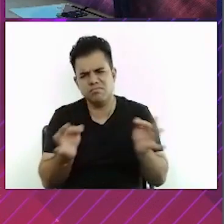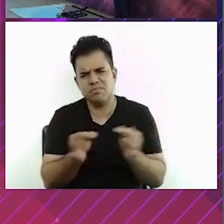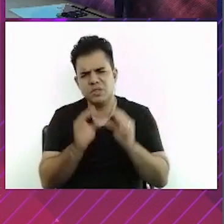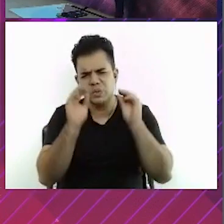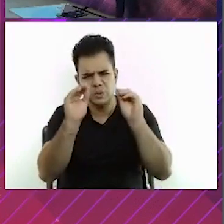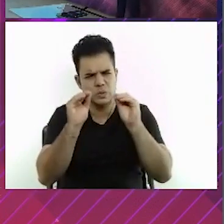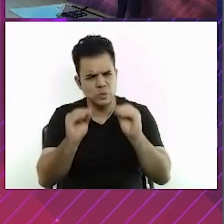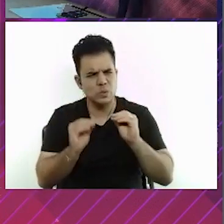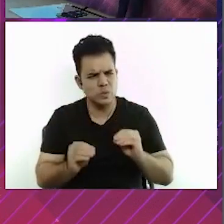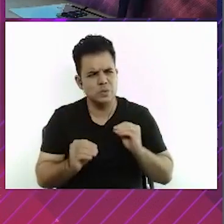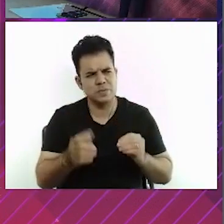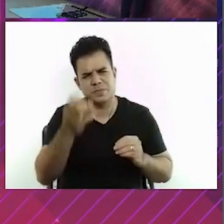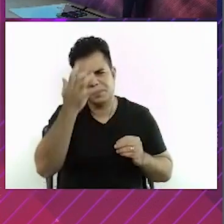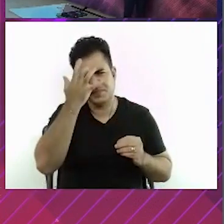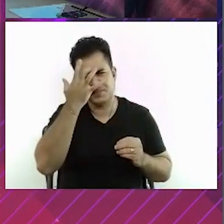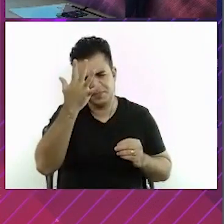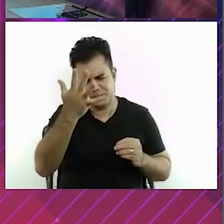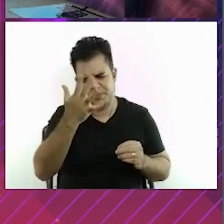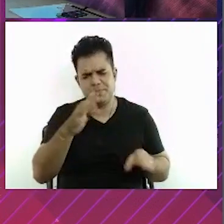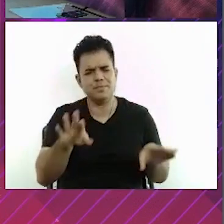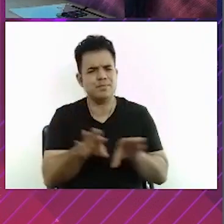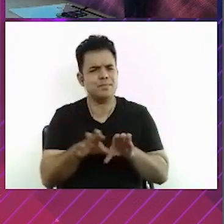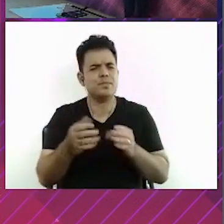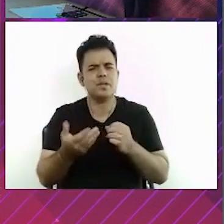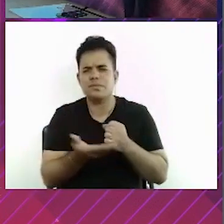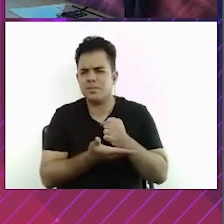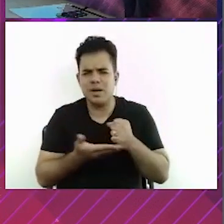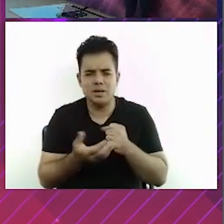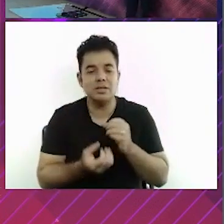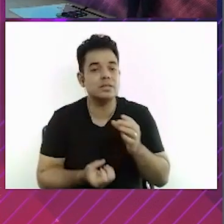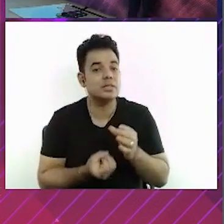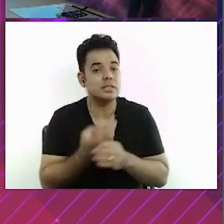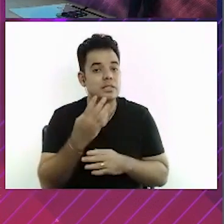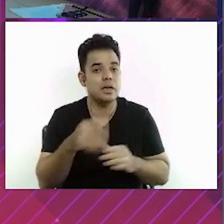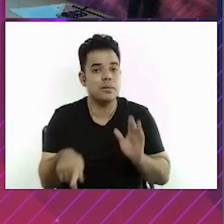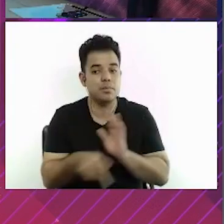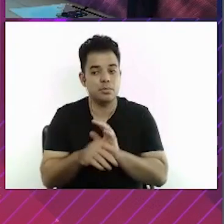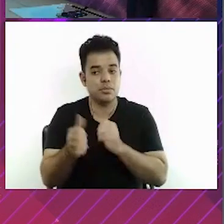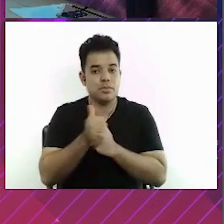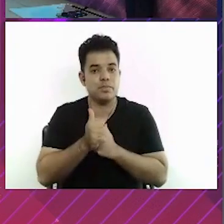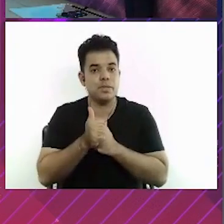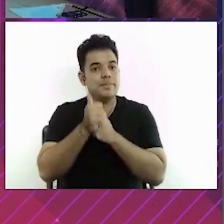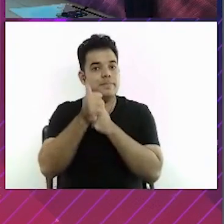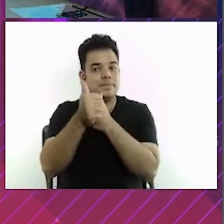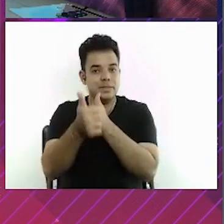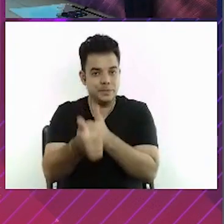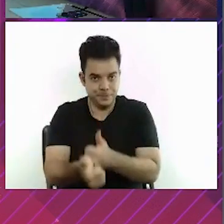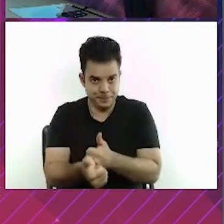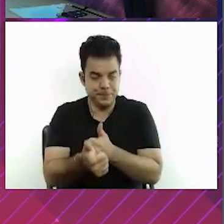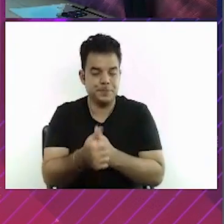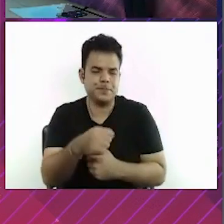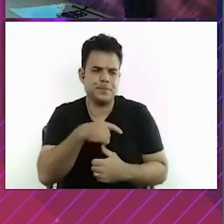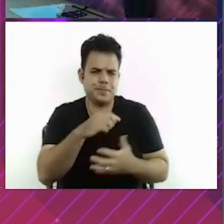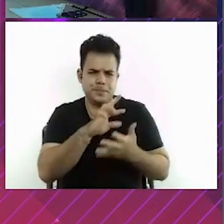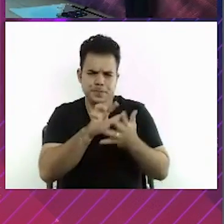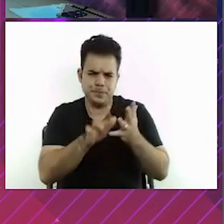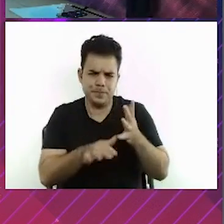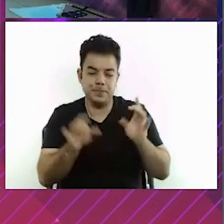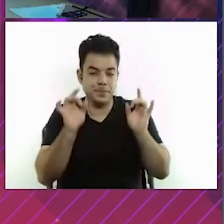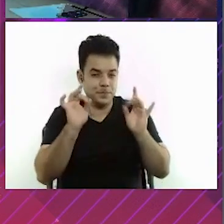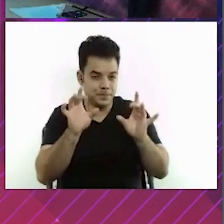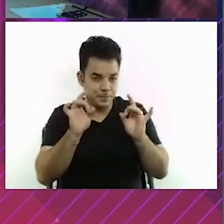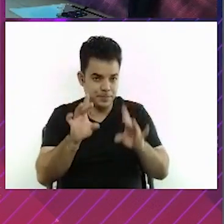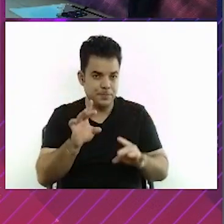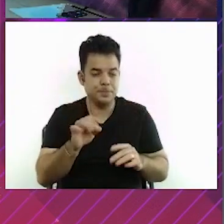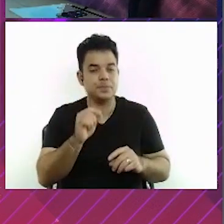configurar, no caso, de declarar. Basicamente, você vai criar um mapeamento que tem essa chave específica,